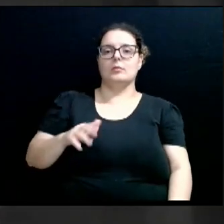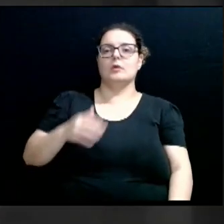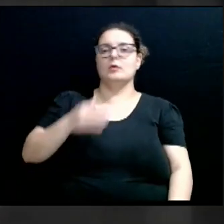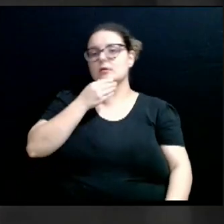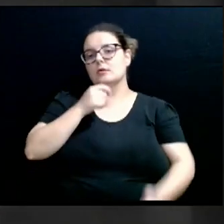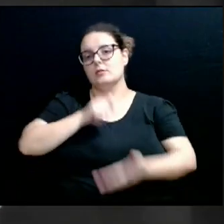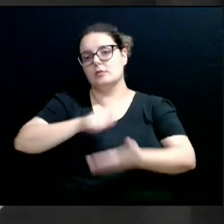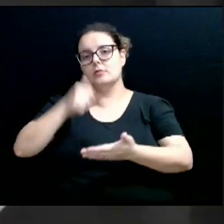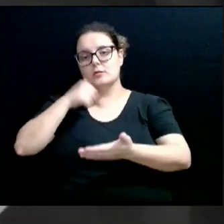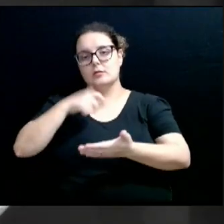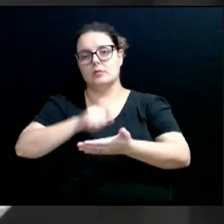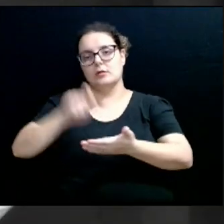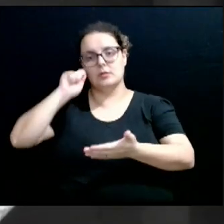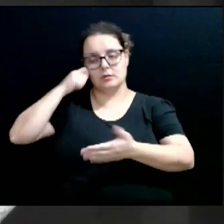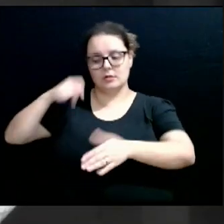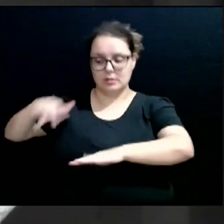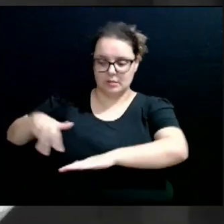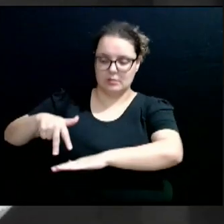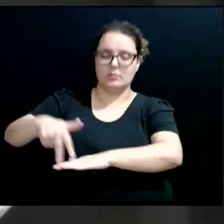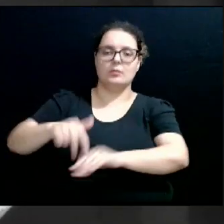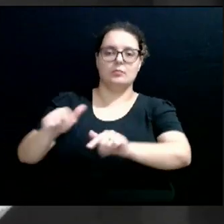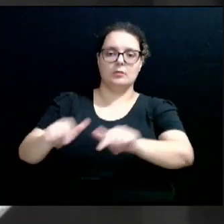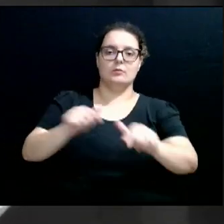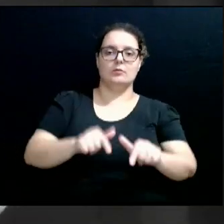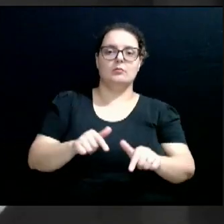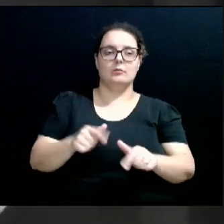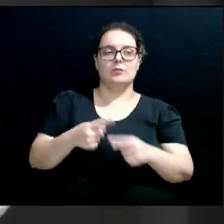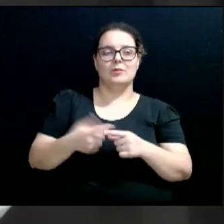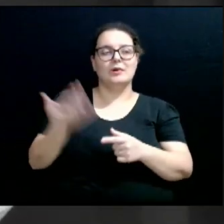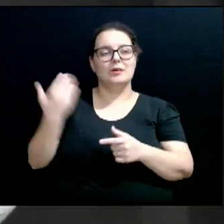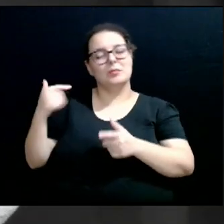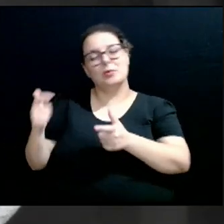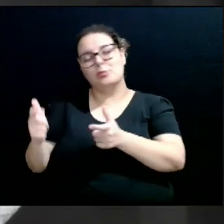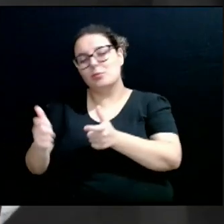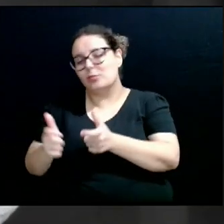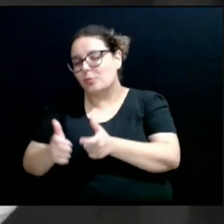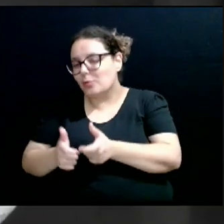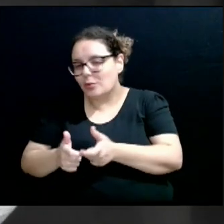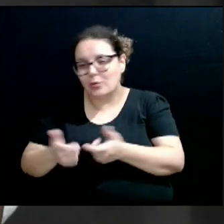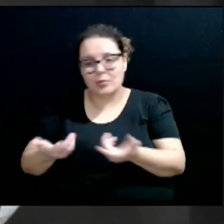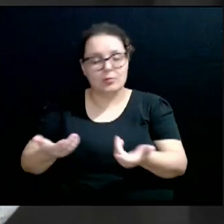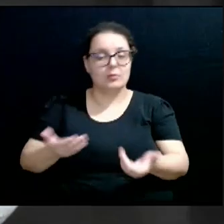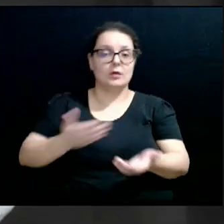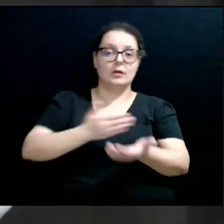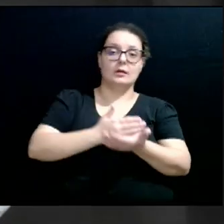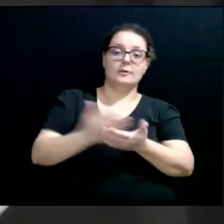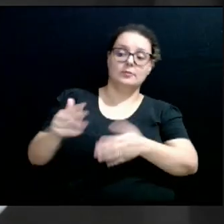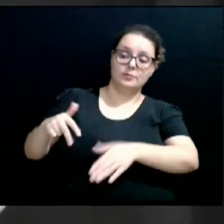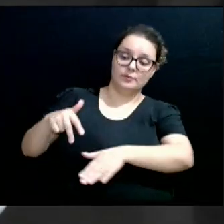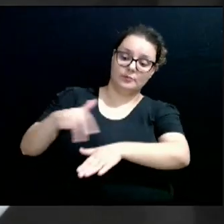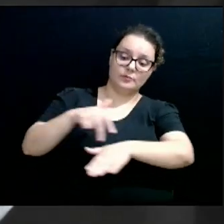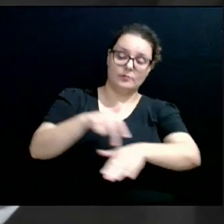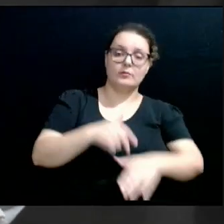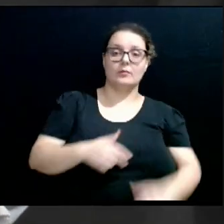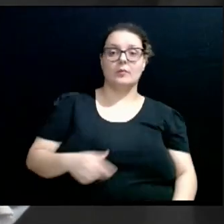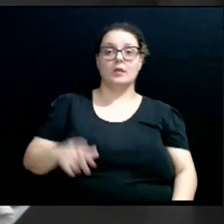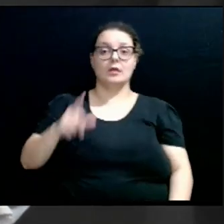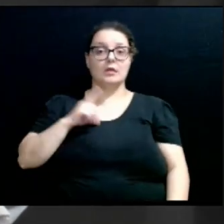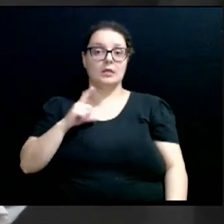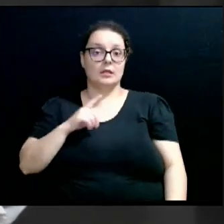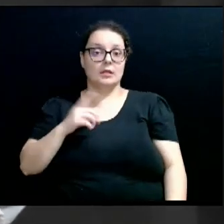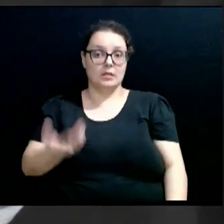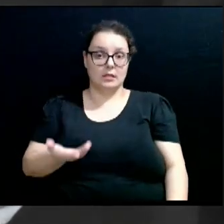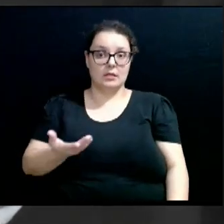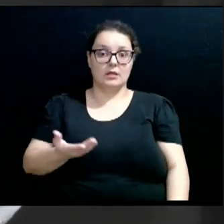então era mínimo, e aí começa a ocupar, e aí a gente tem, com a ajuda também